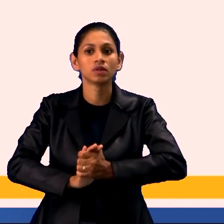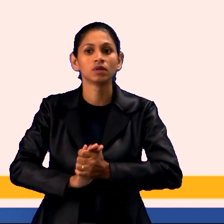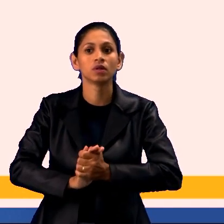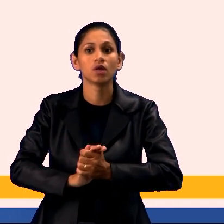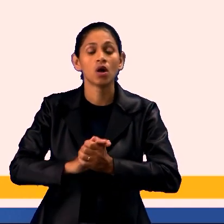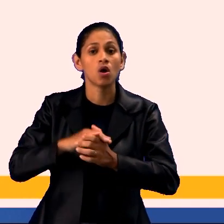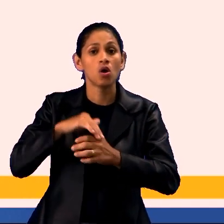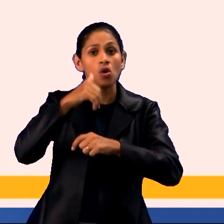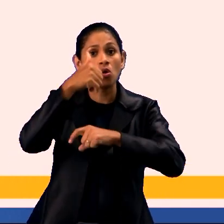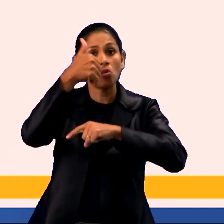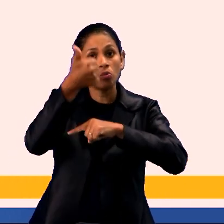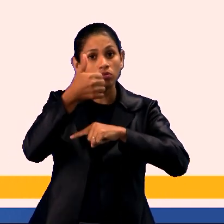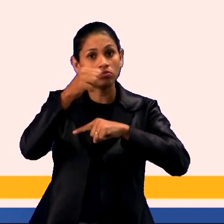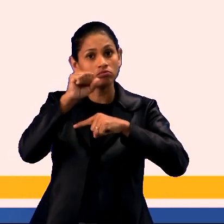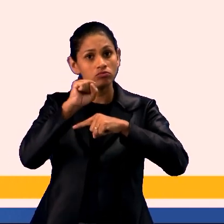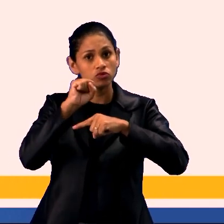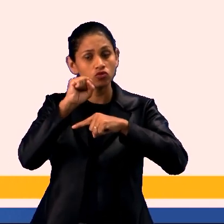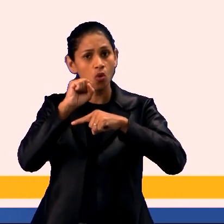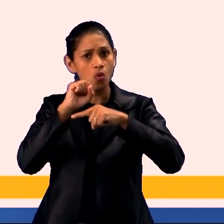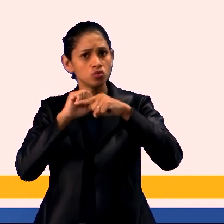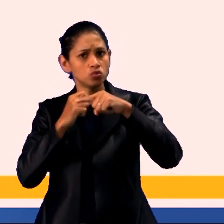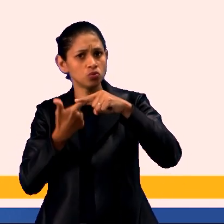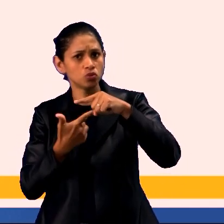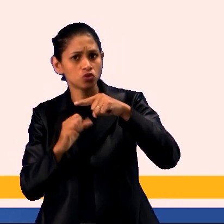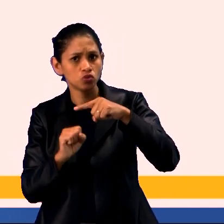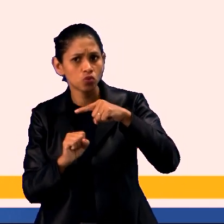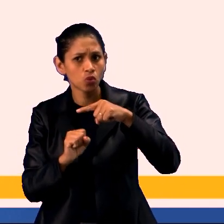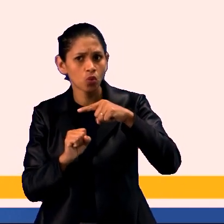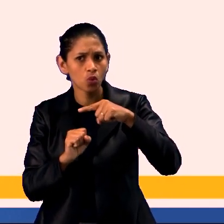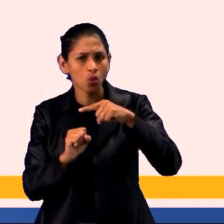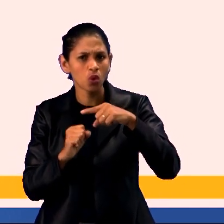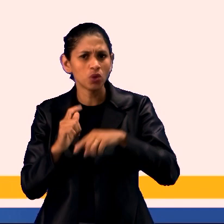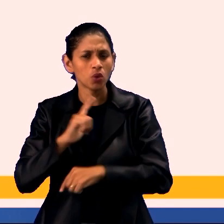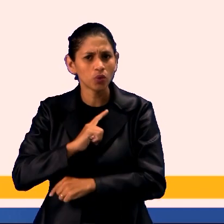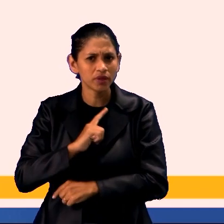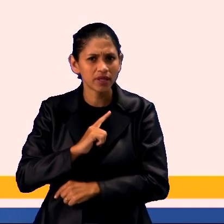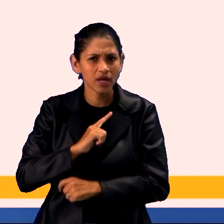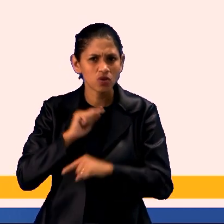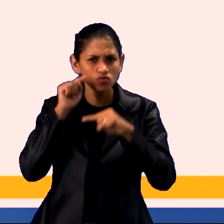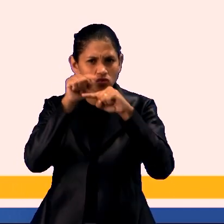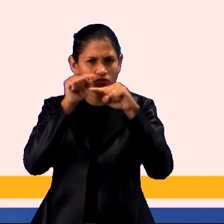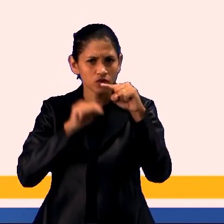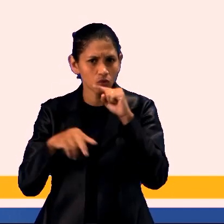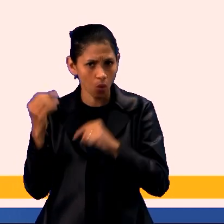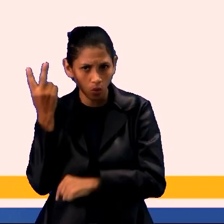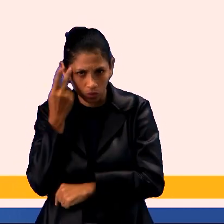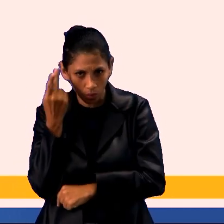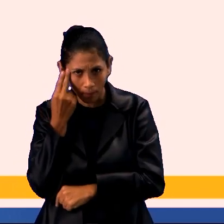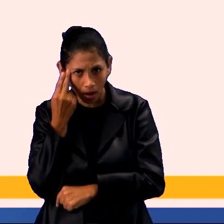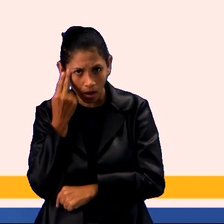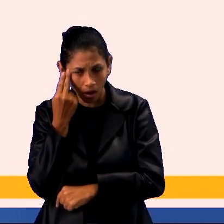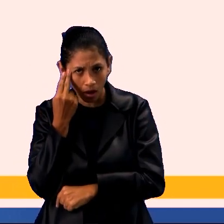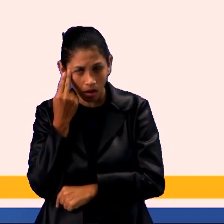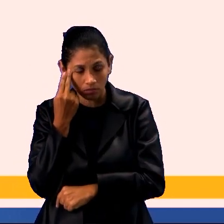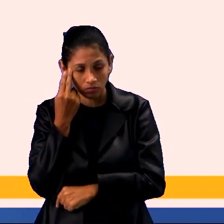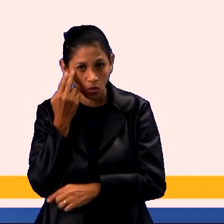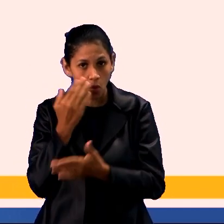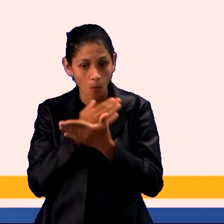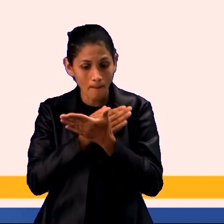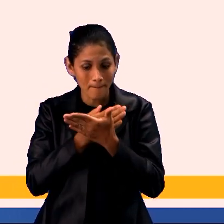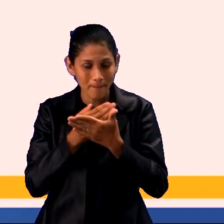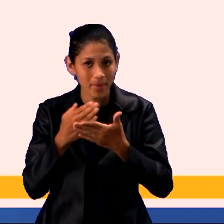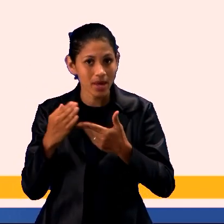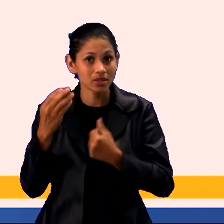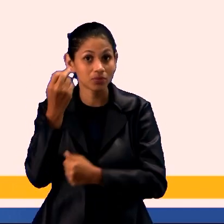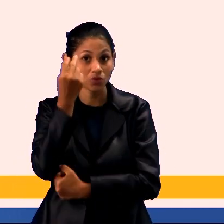eles têm um divisor em comum, certo? Eu costumo dizer para os meus alunos começarem sempre com o 2. Verifica se